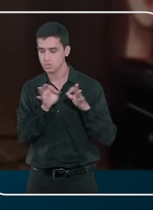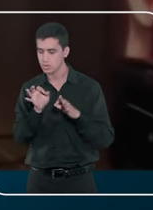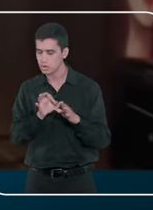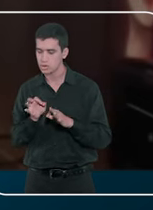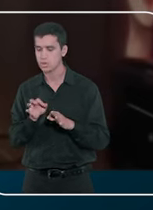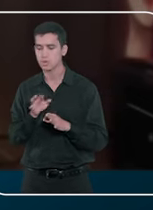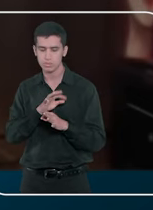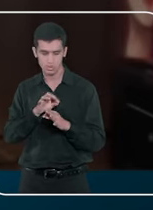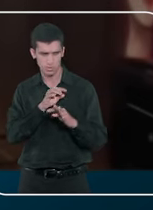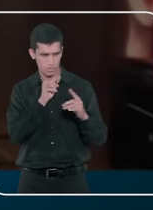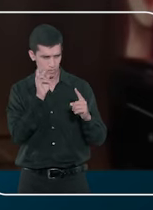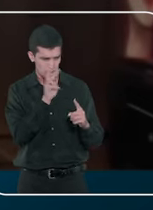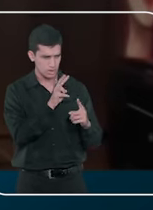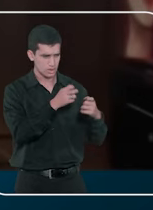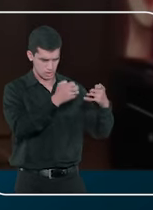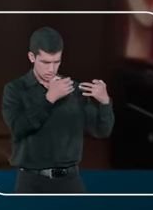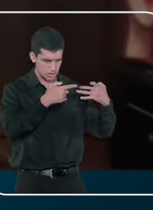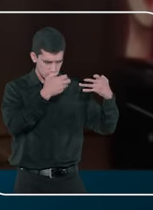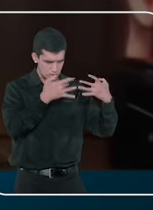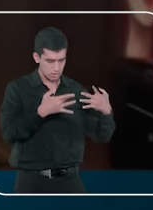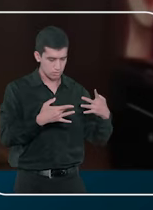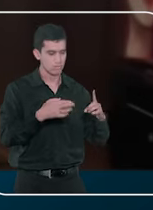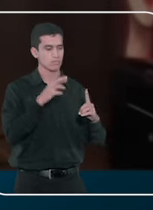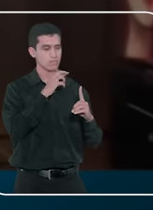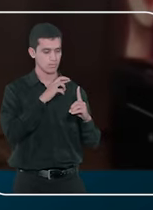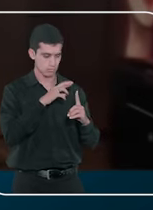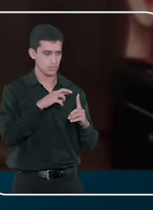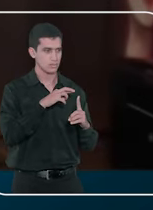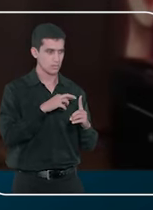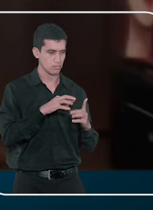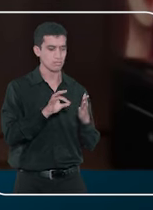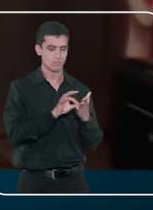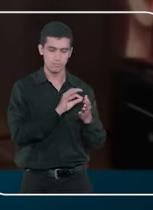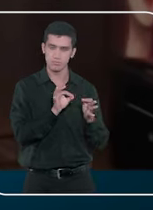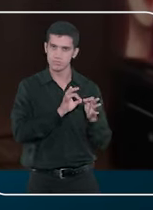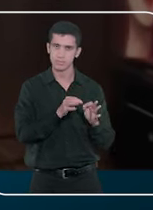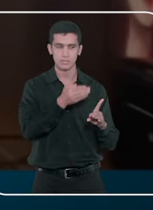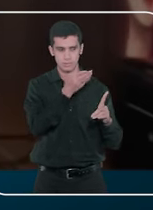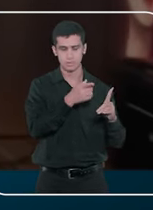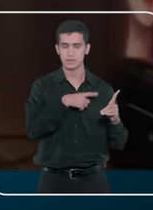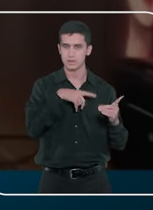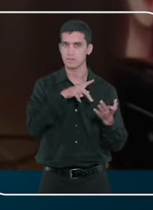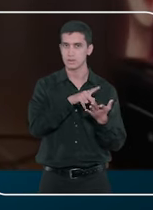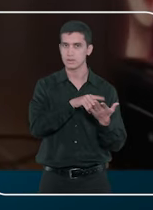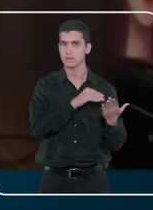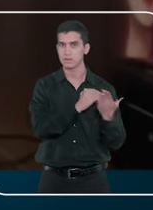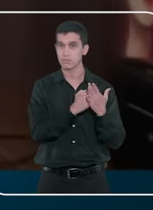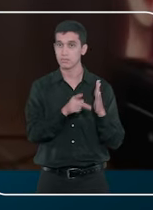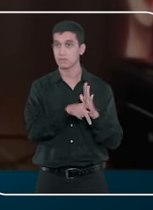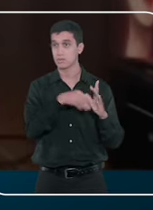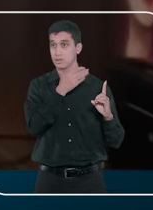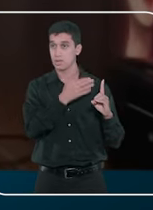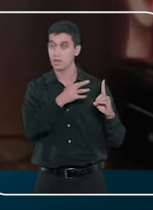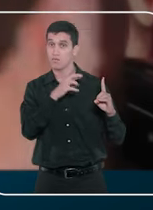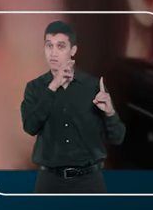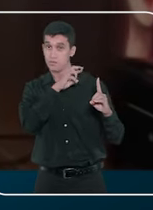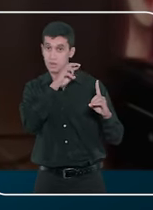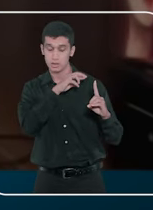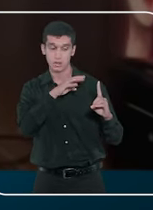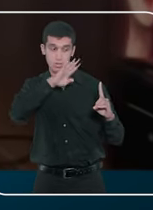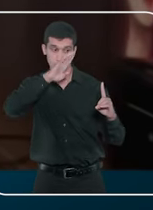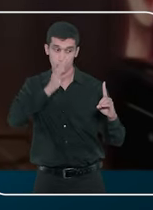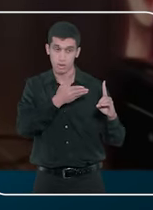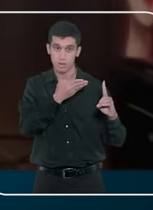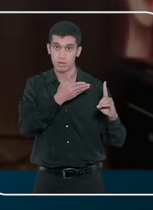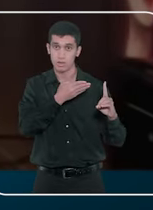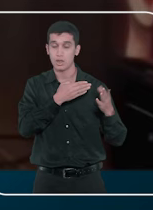destas contribuições, desses elementos que serão carreados pelo investigado, pelo réu, a depender